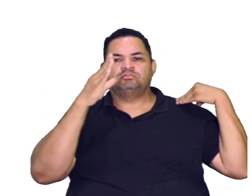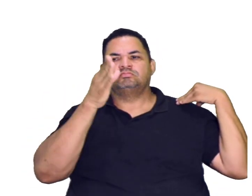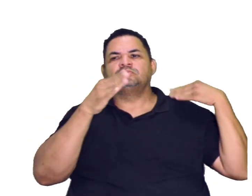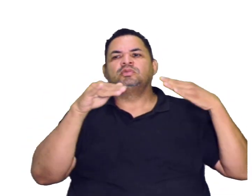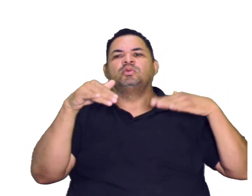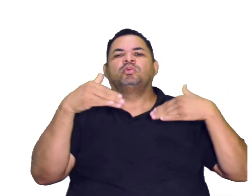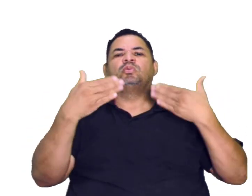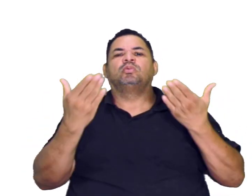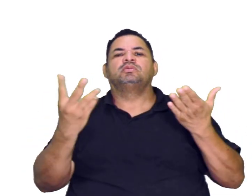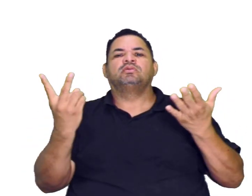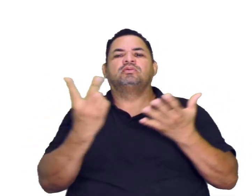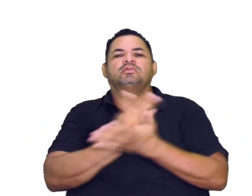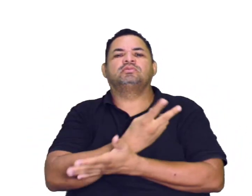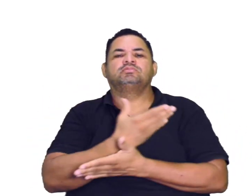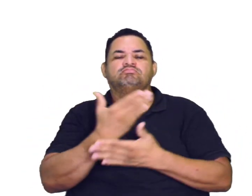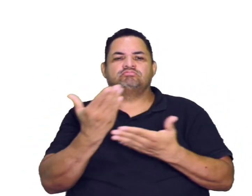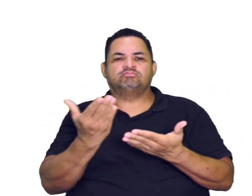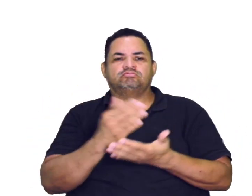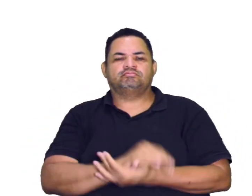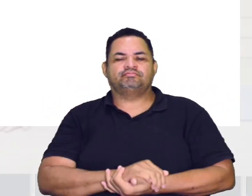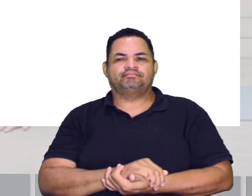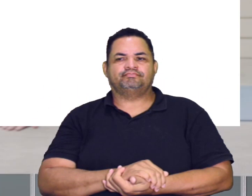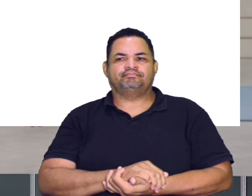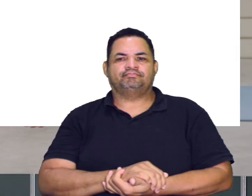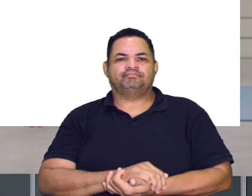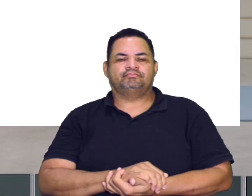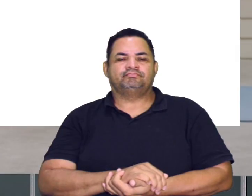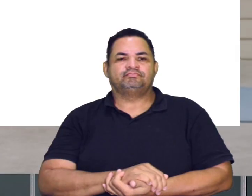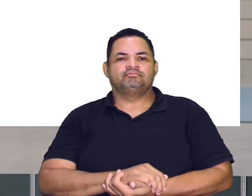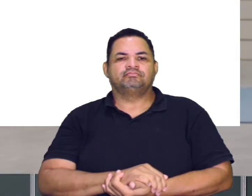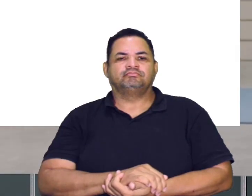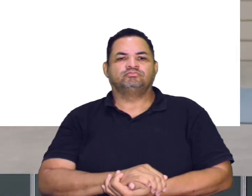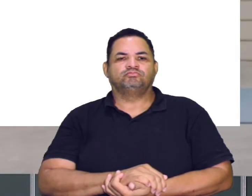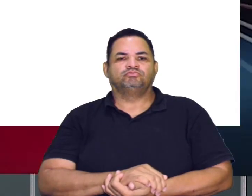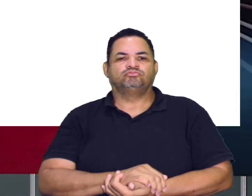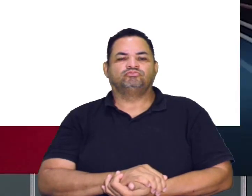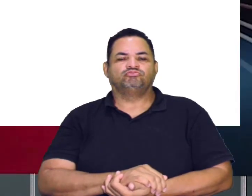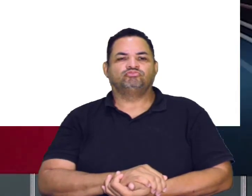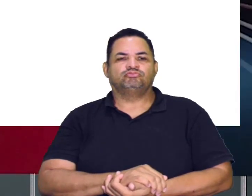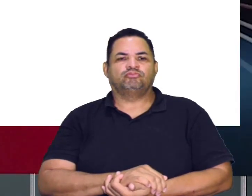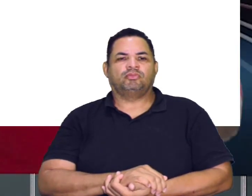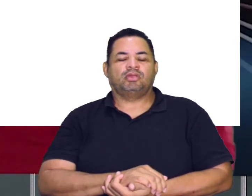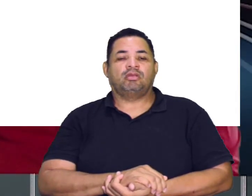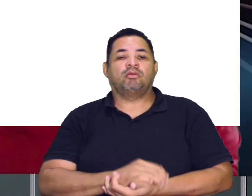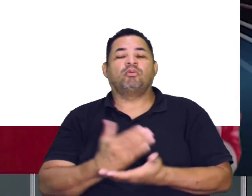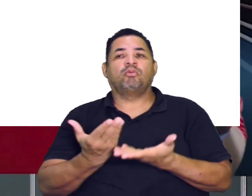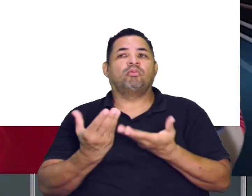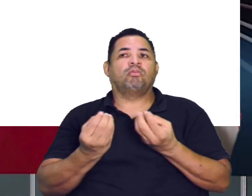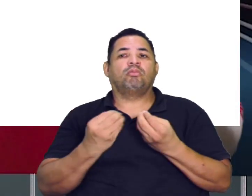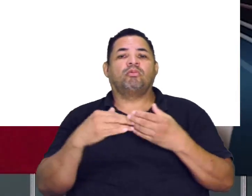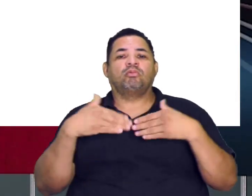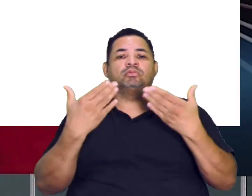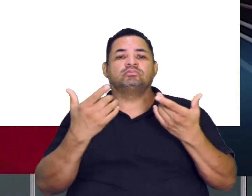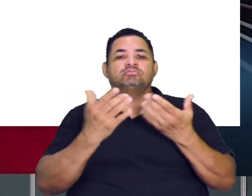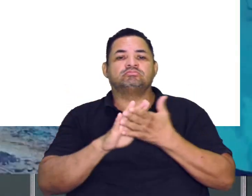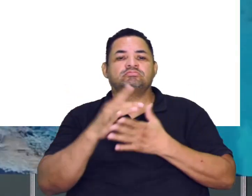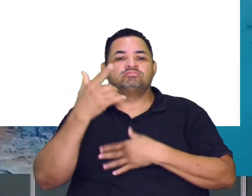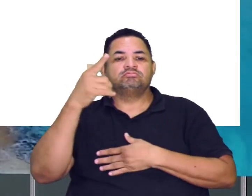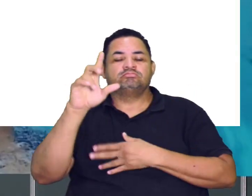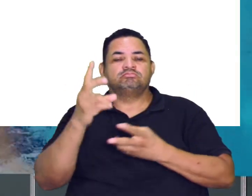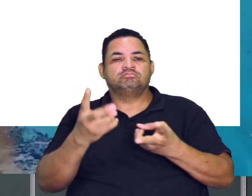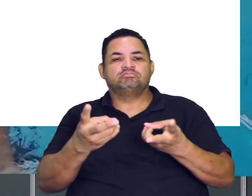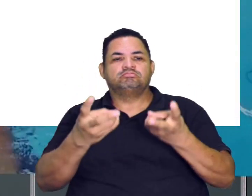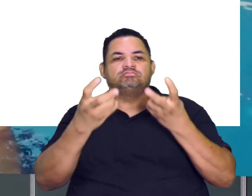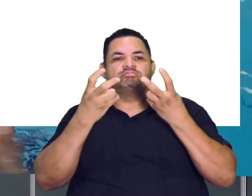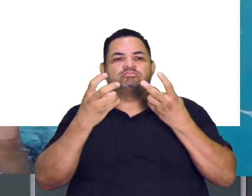em que momento? Agora me fala aí, caríssimo estudante, vou entrar aqui com você nesse slide. Em que momento que eu consigo perceber nitidamente